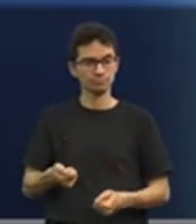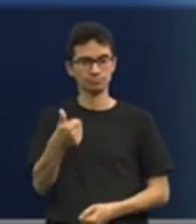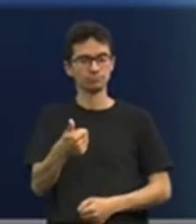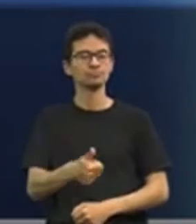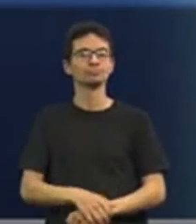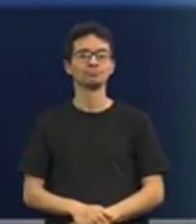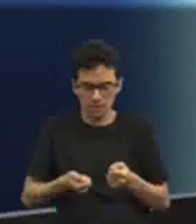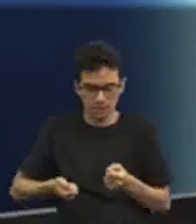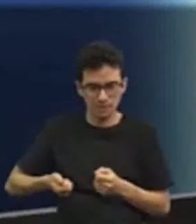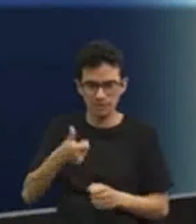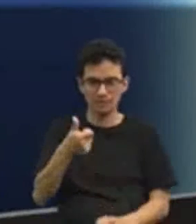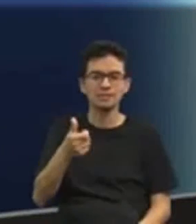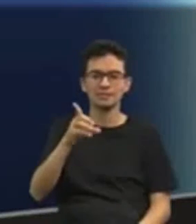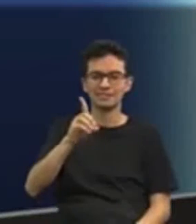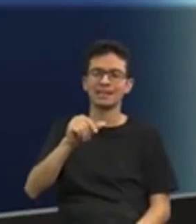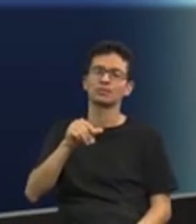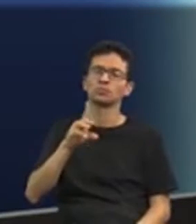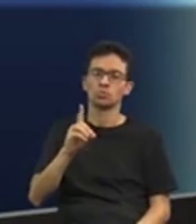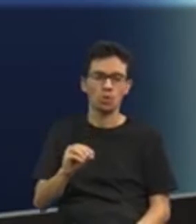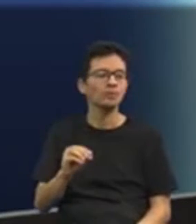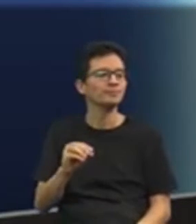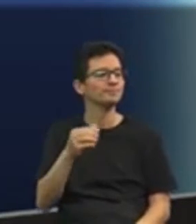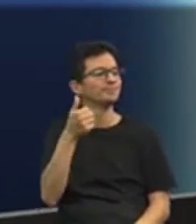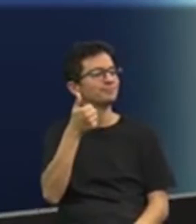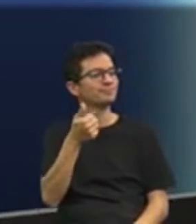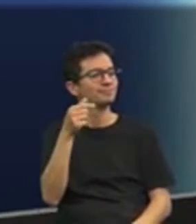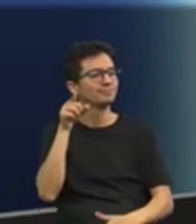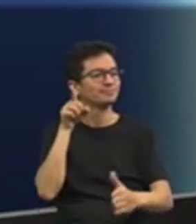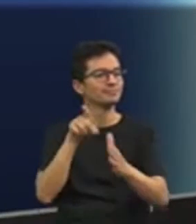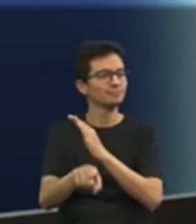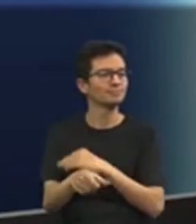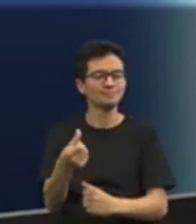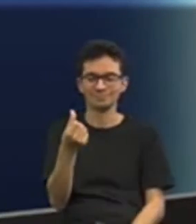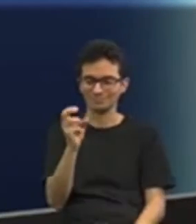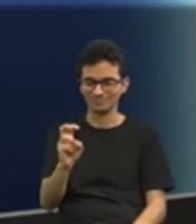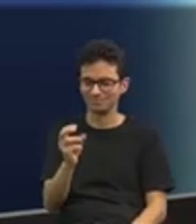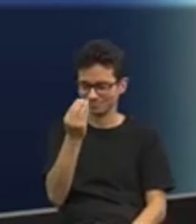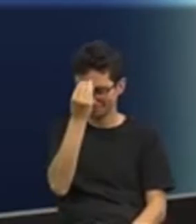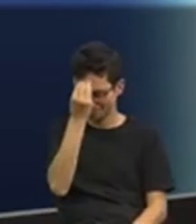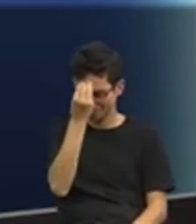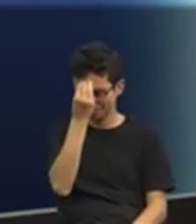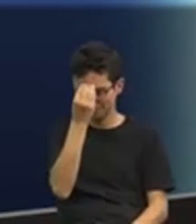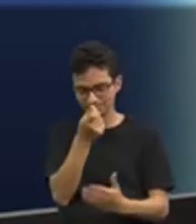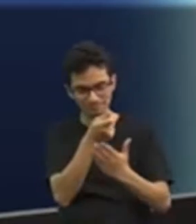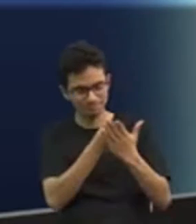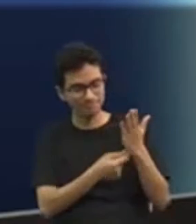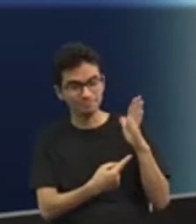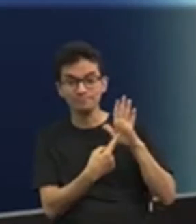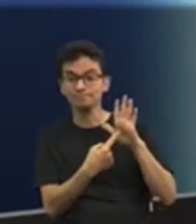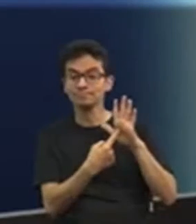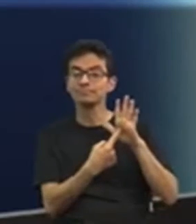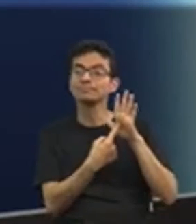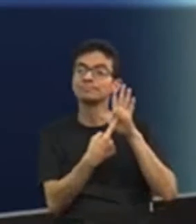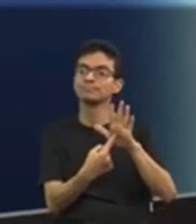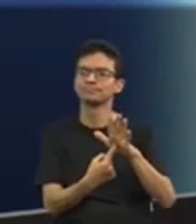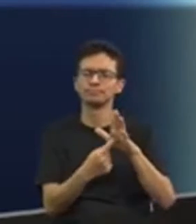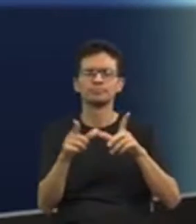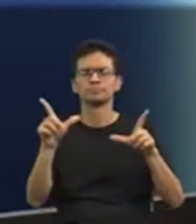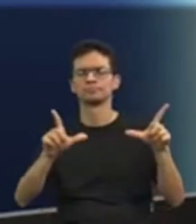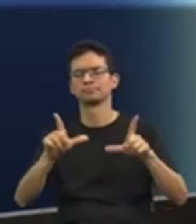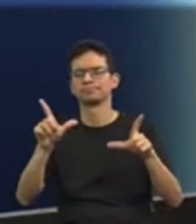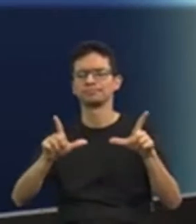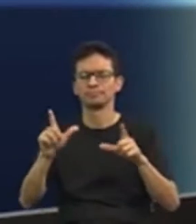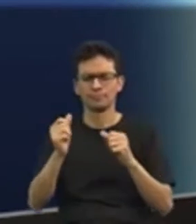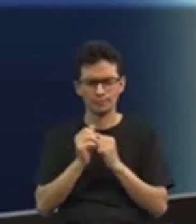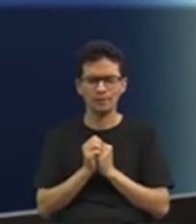dado questão número 65 que sobrou 65 tem um texto falando sobre telejornalismo